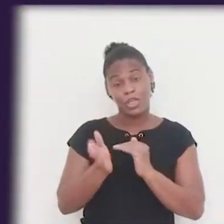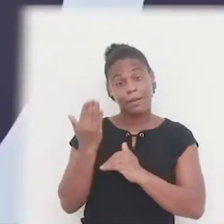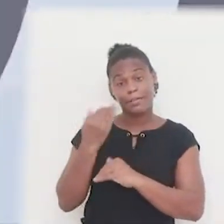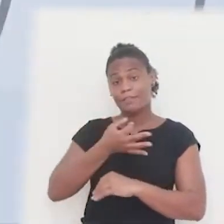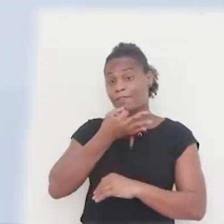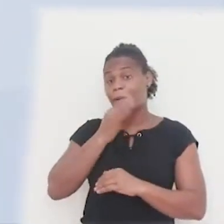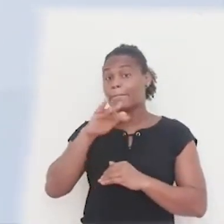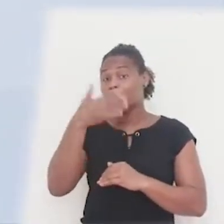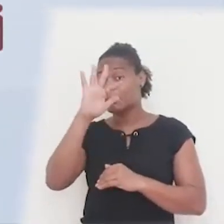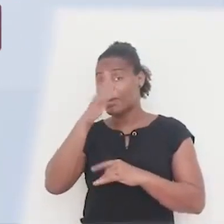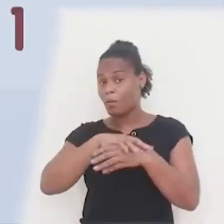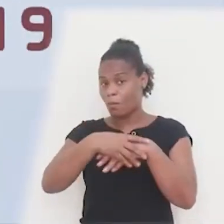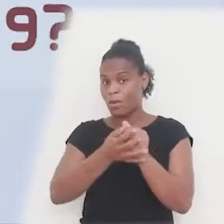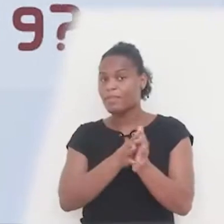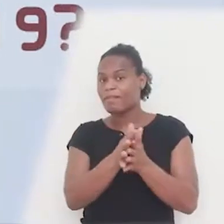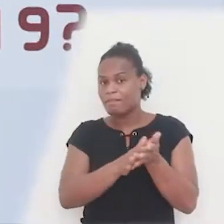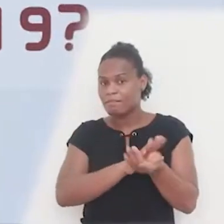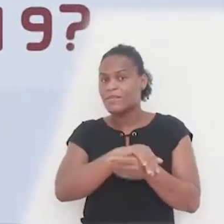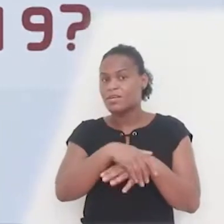nas horas não é